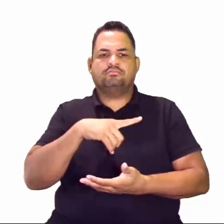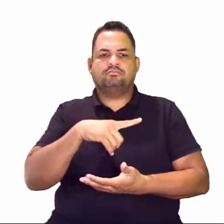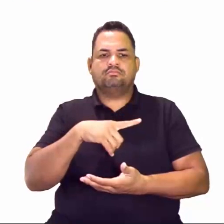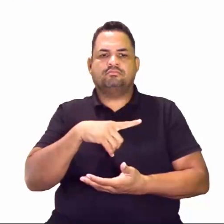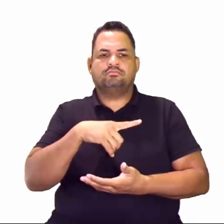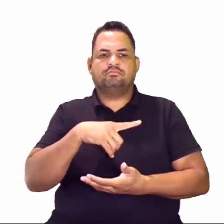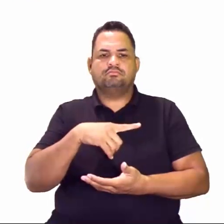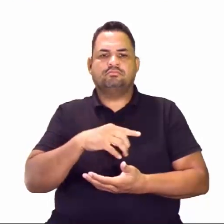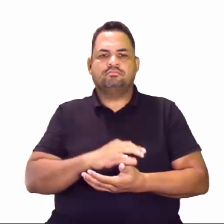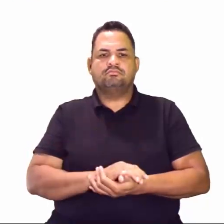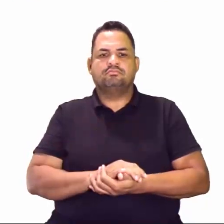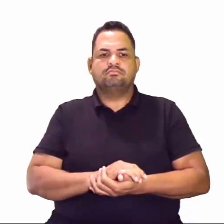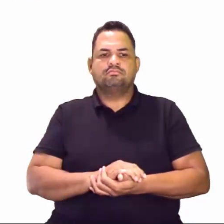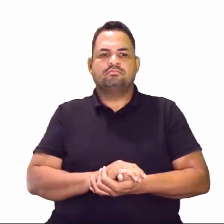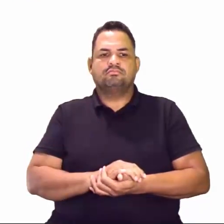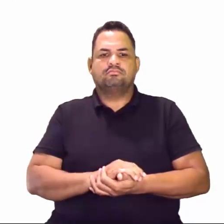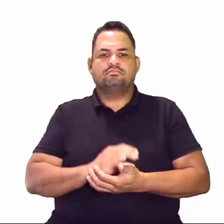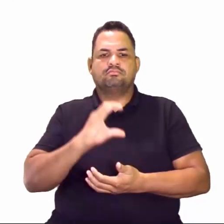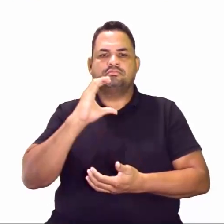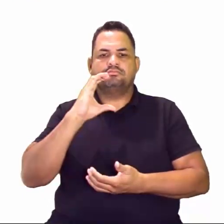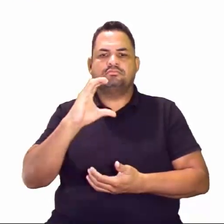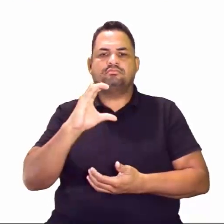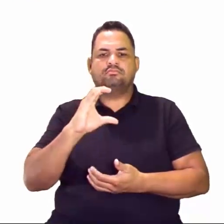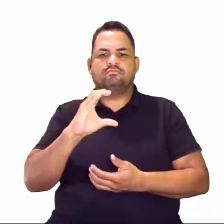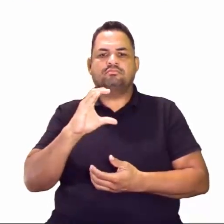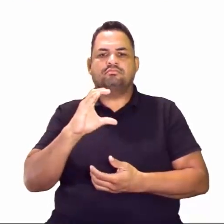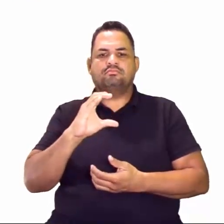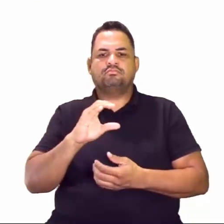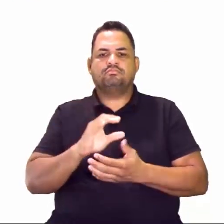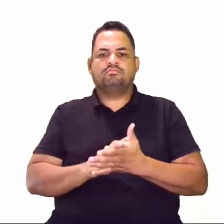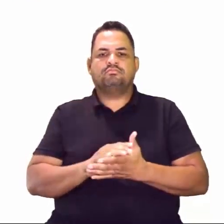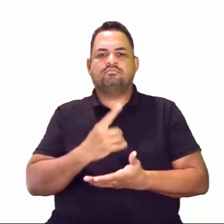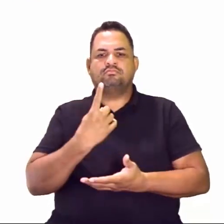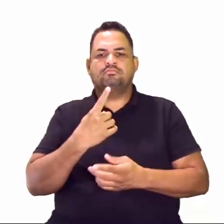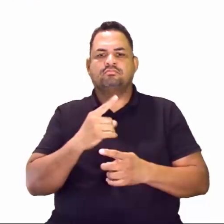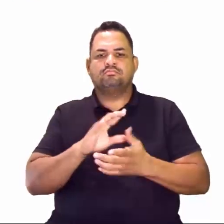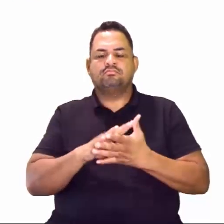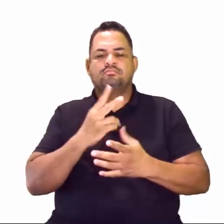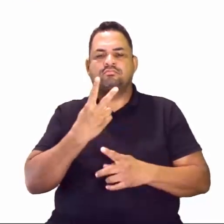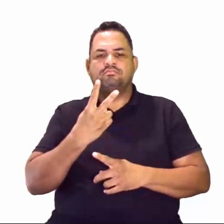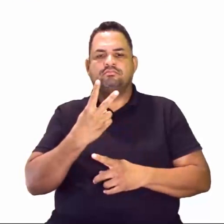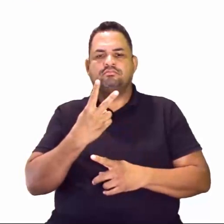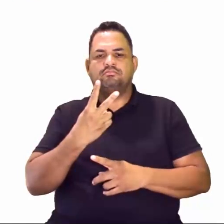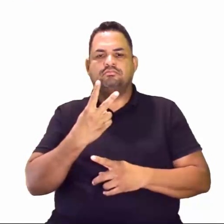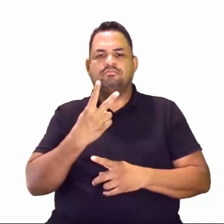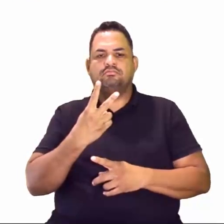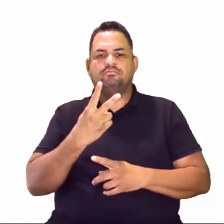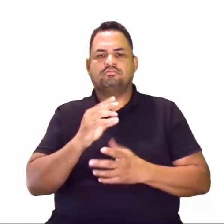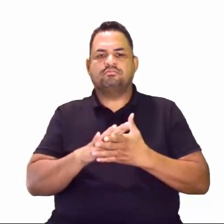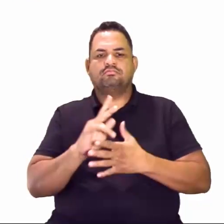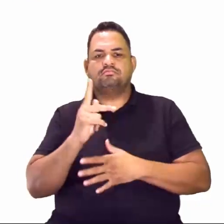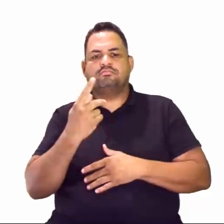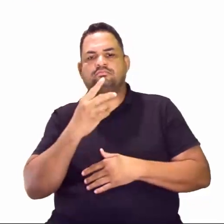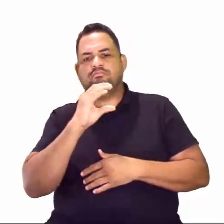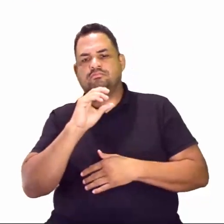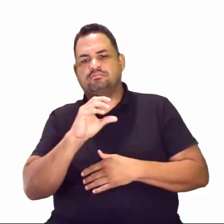agora carbono, em vez de 1, 2 carbonos. Hidrogênio, em vez de 2,